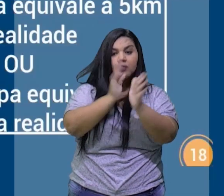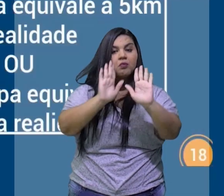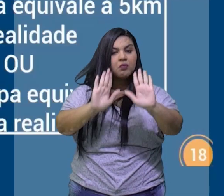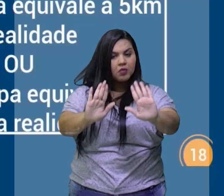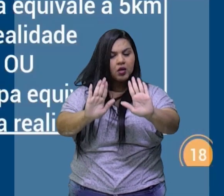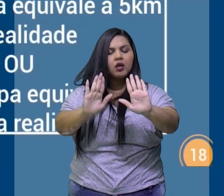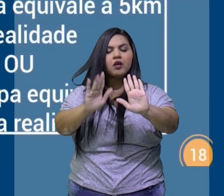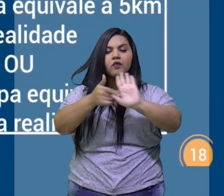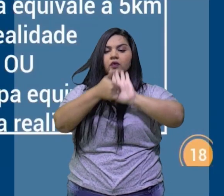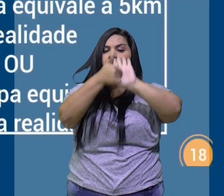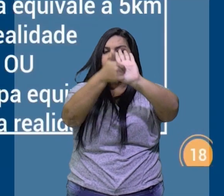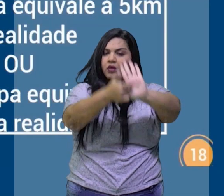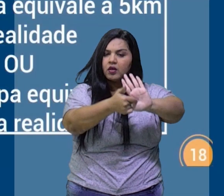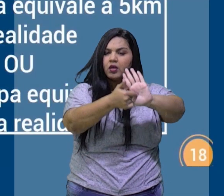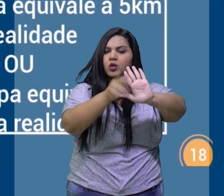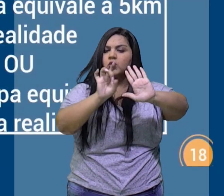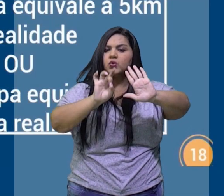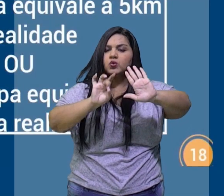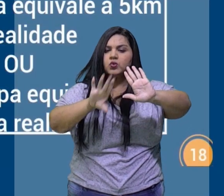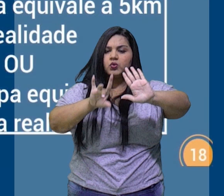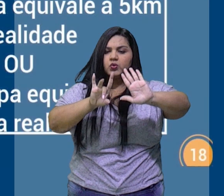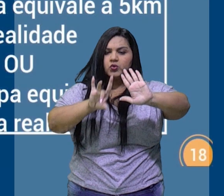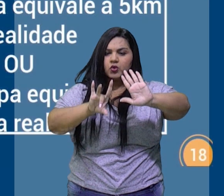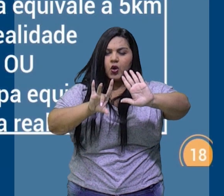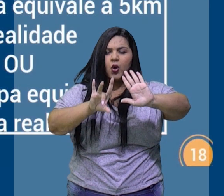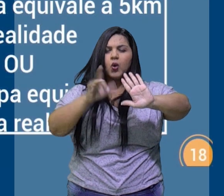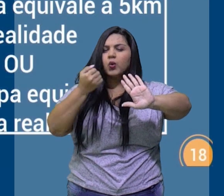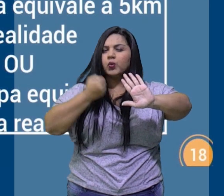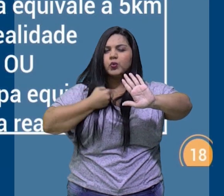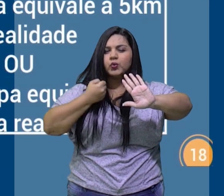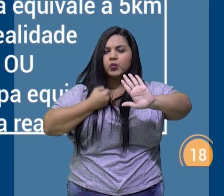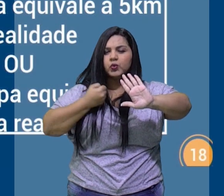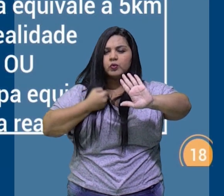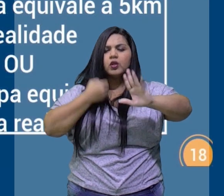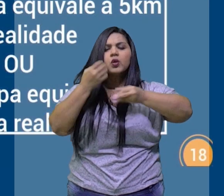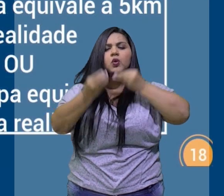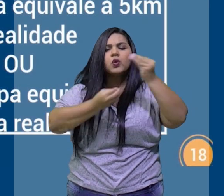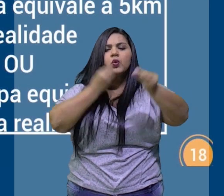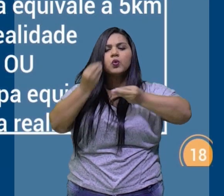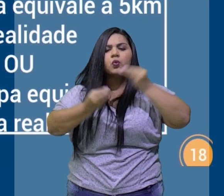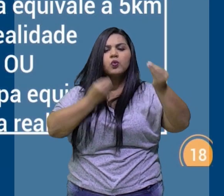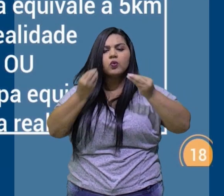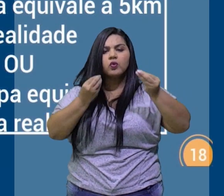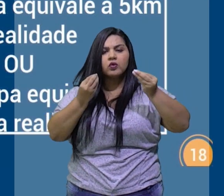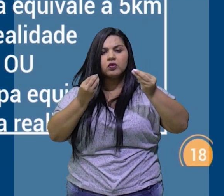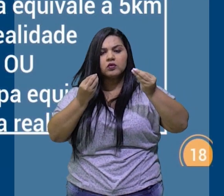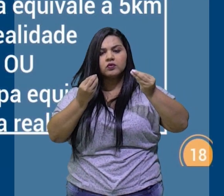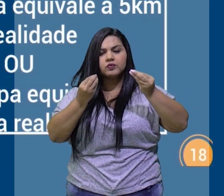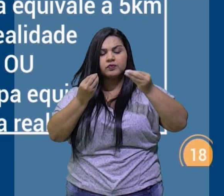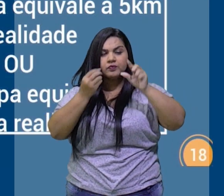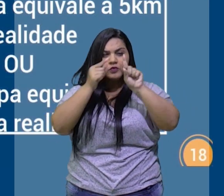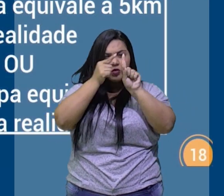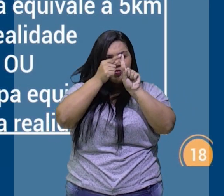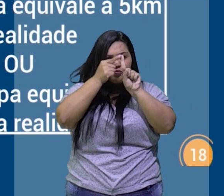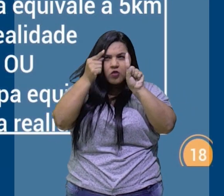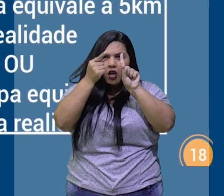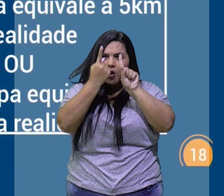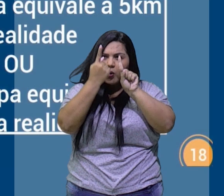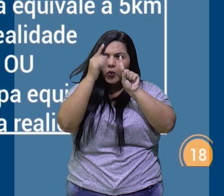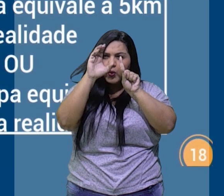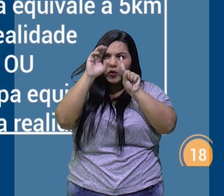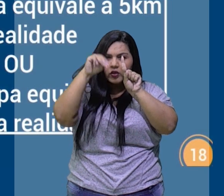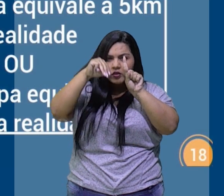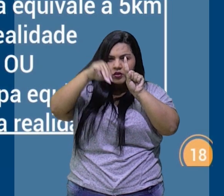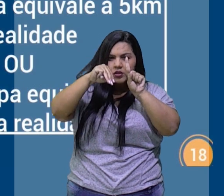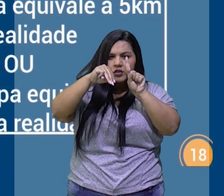vem representada apenas com números, né? Então, você vai ler da seguinte forma, né? 1 centímetro no mapa equivale